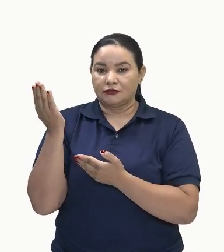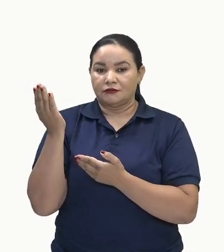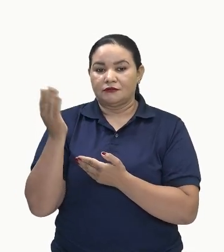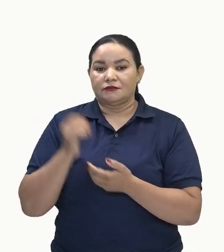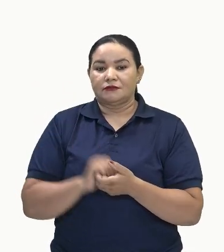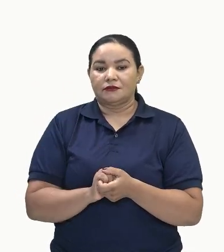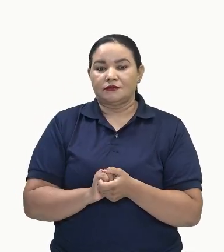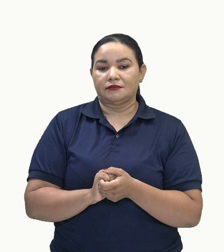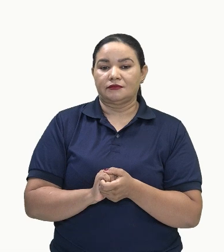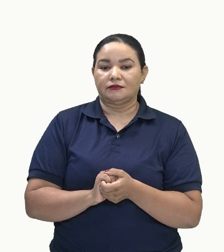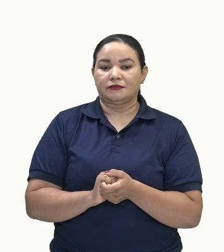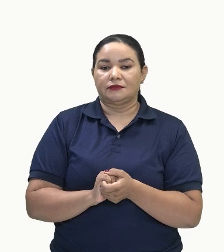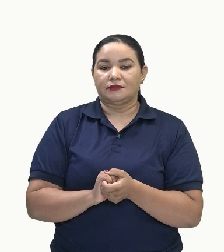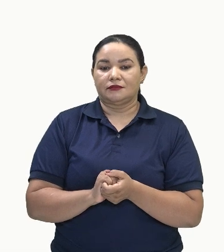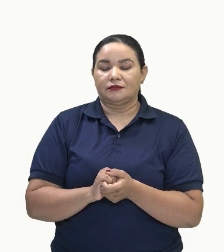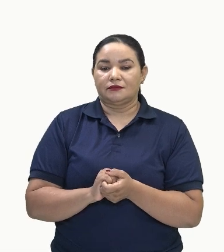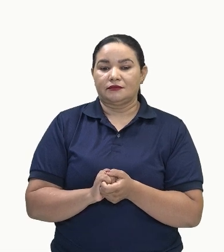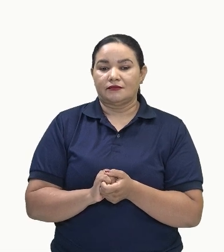ter aqui